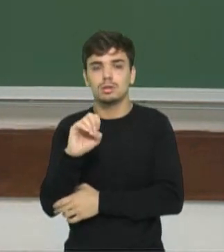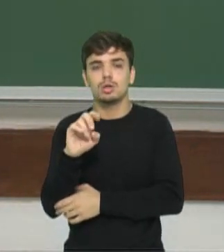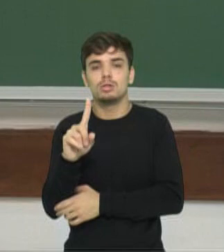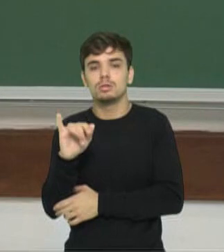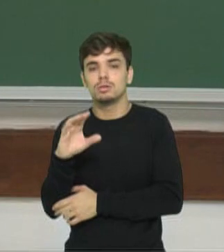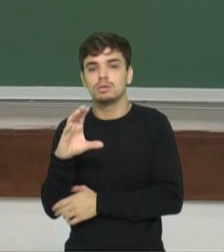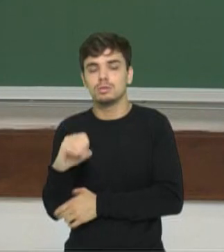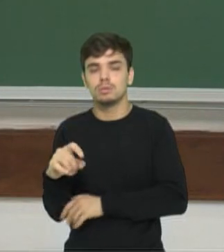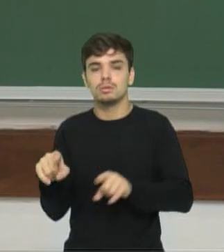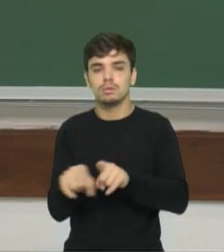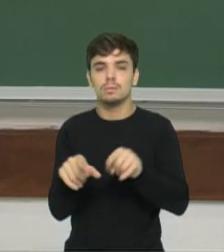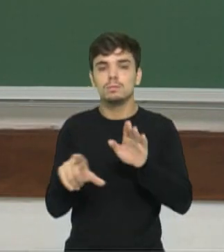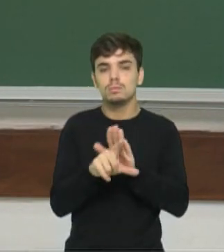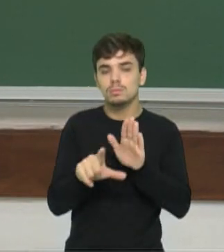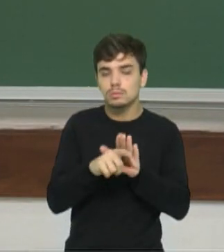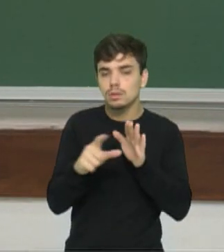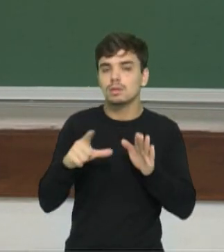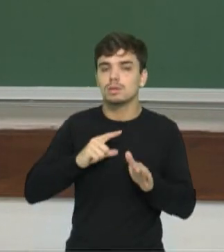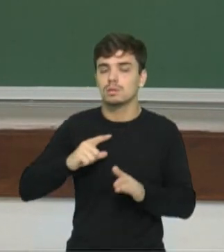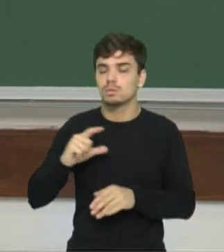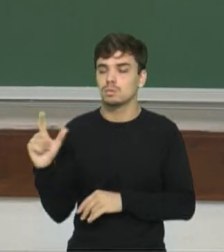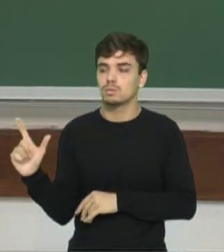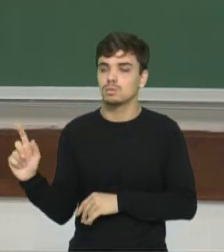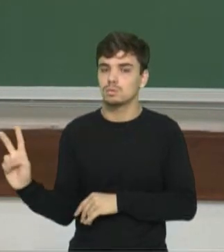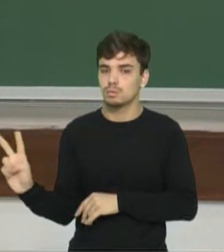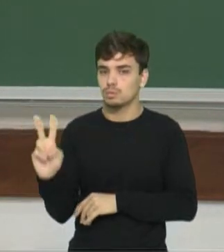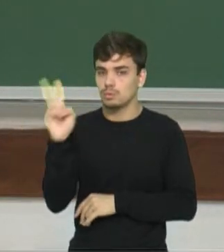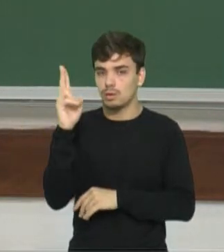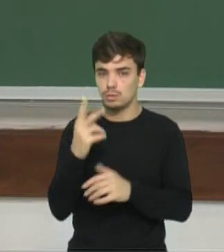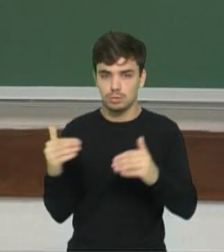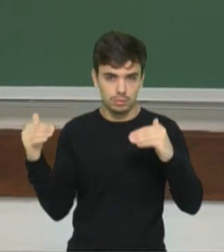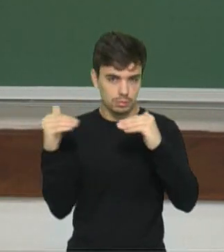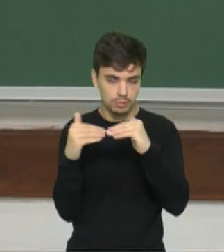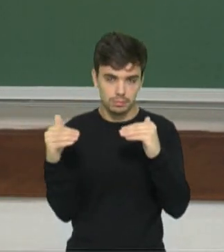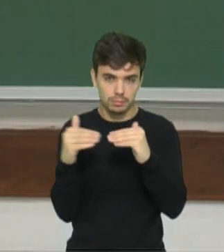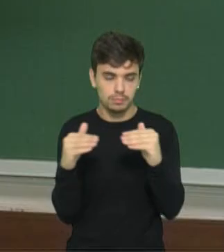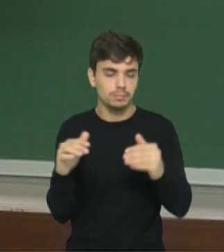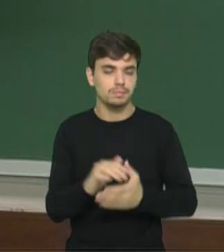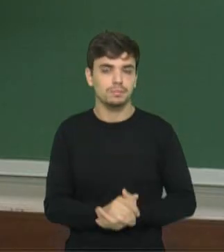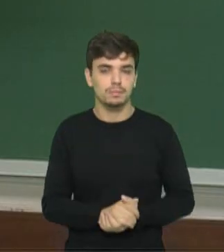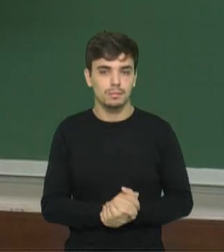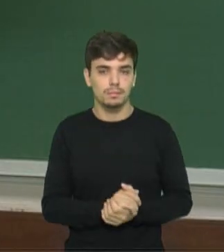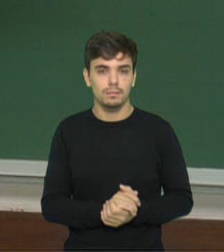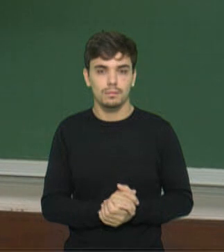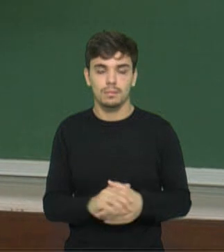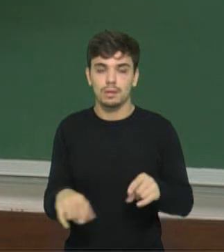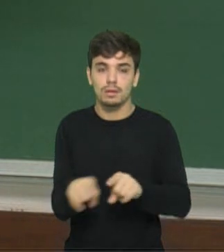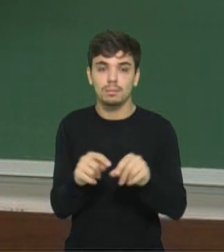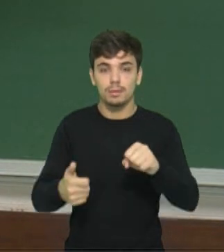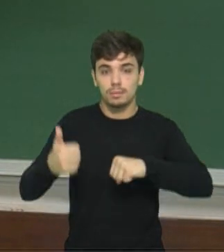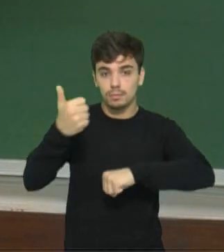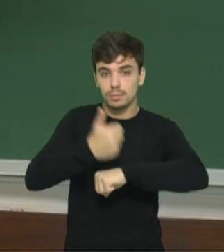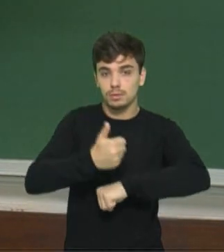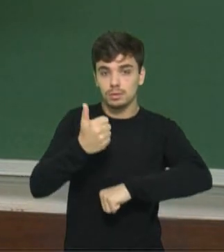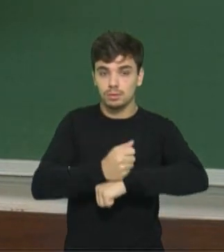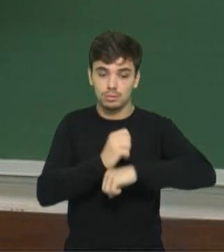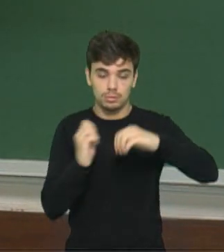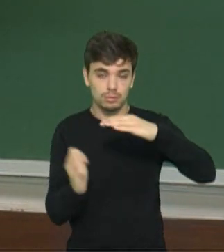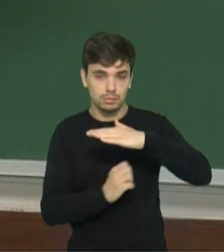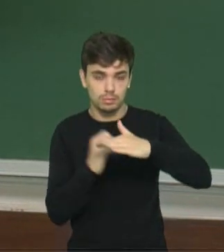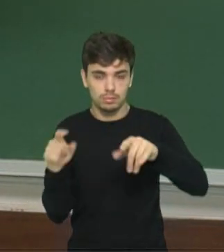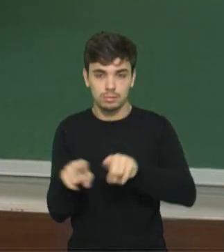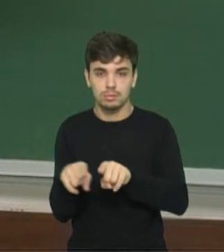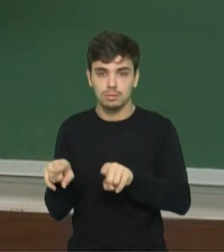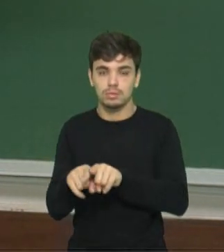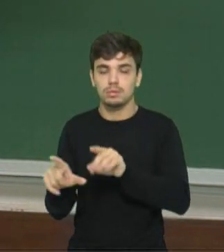né, cria esse estatuto com valor legal superior à Constituição. Os poderes executivo e legislativo se